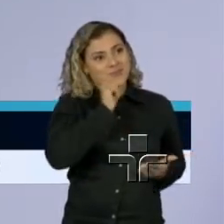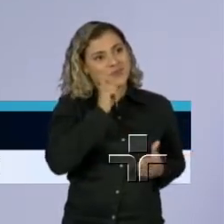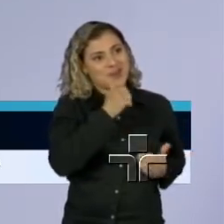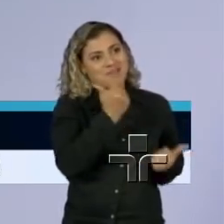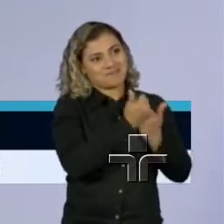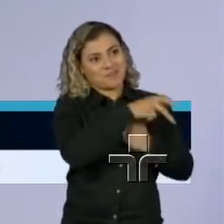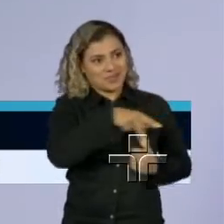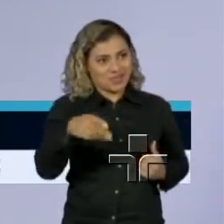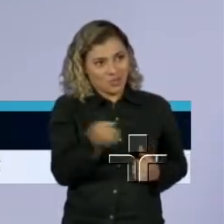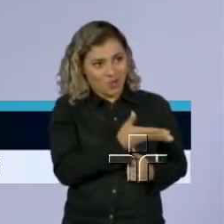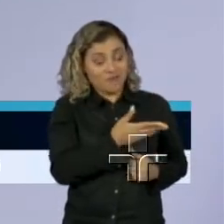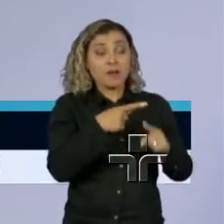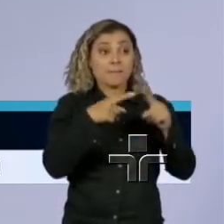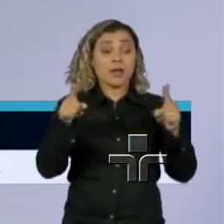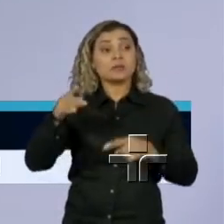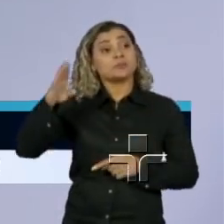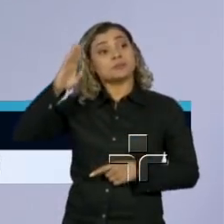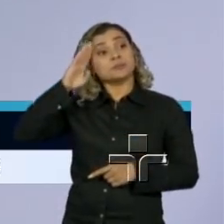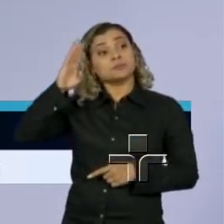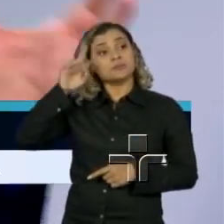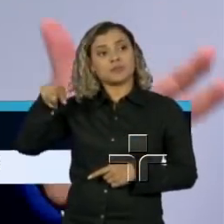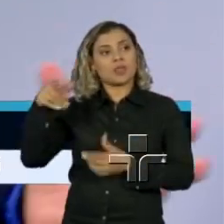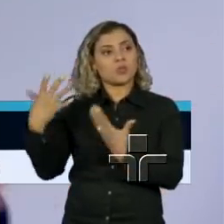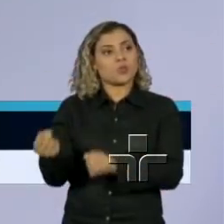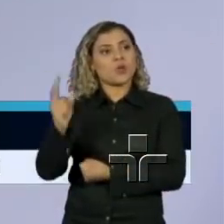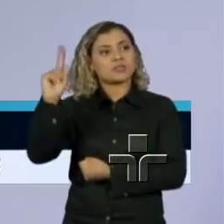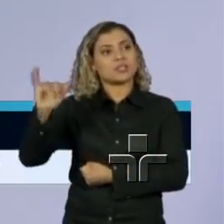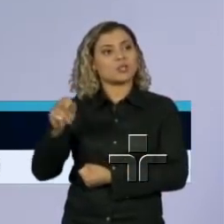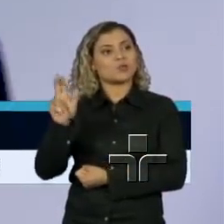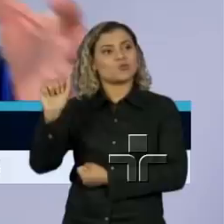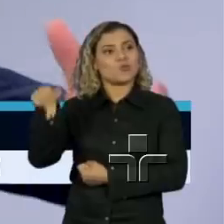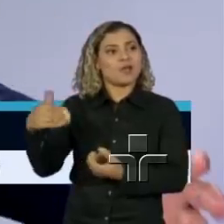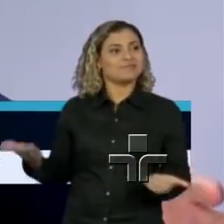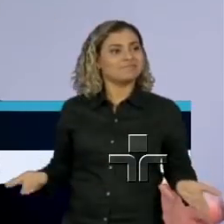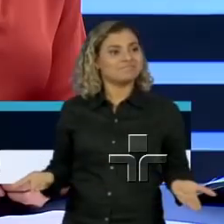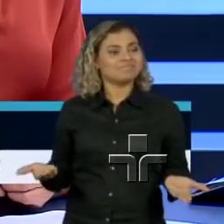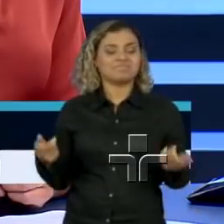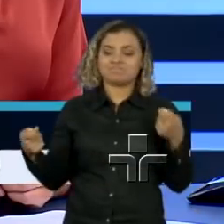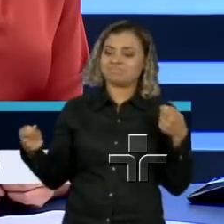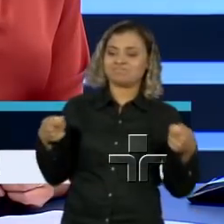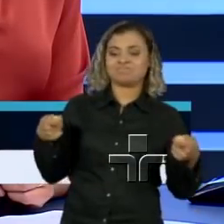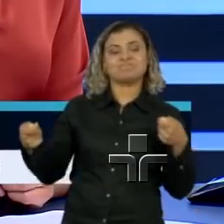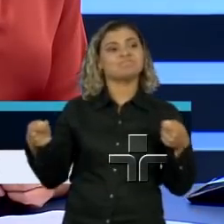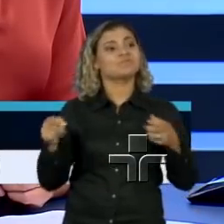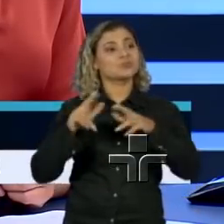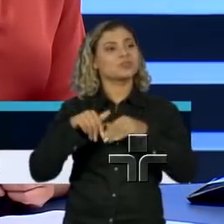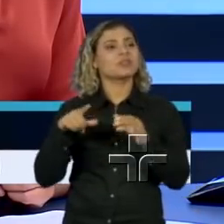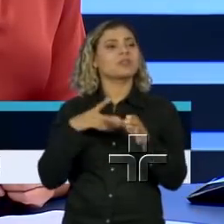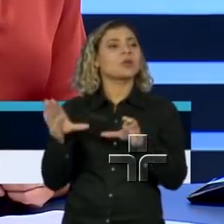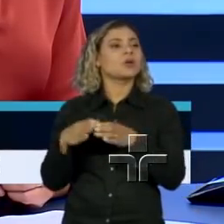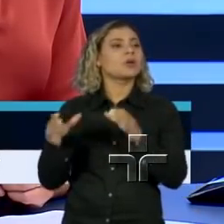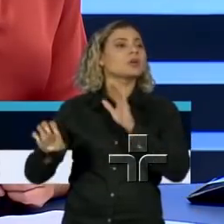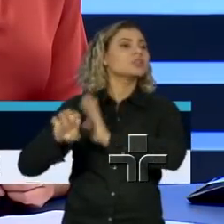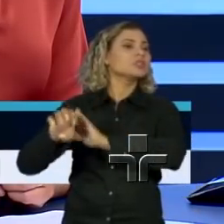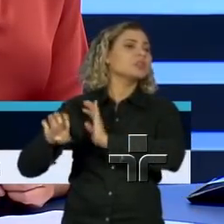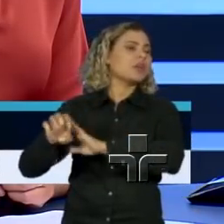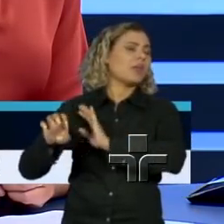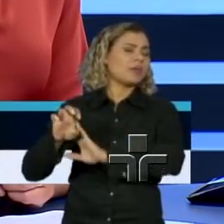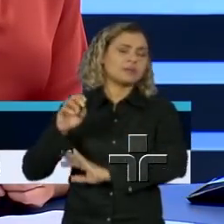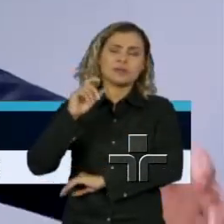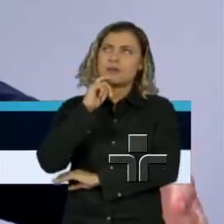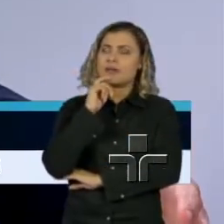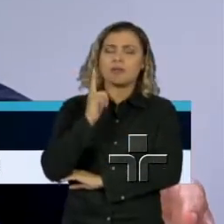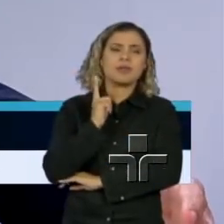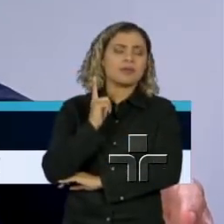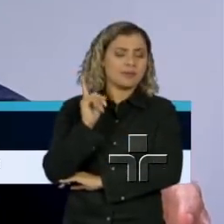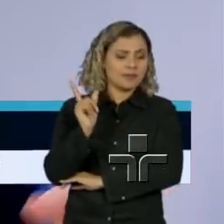quem sustenta o Maduro são as Forças Armadas. É um governo de esquerda, chamado o governo que sai,